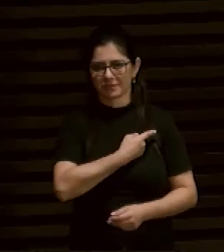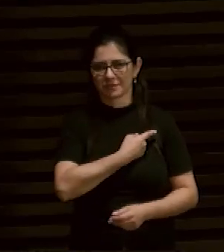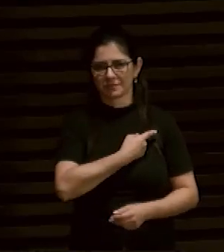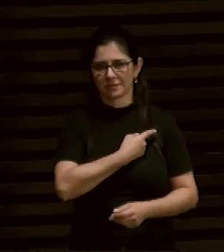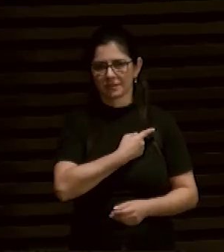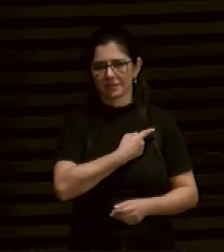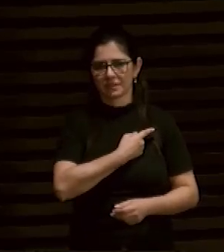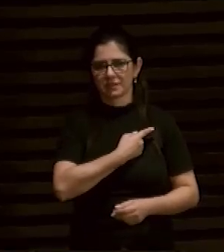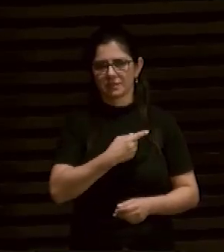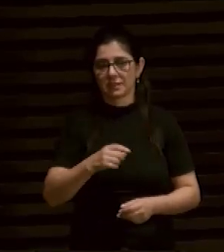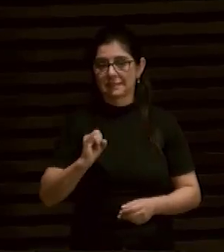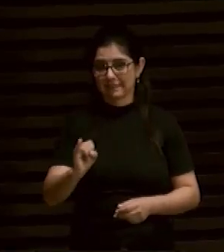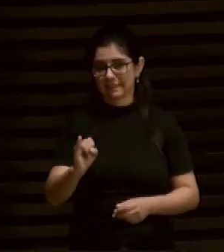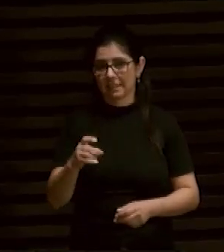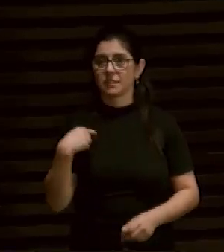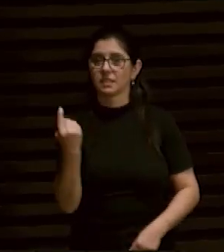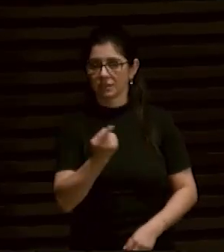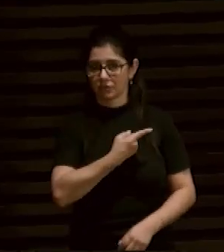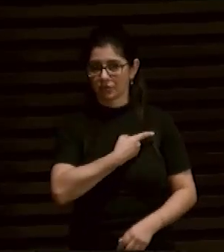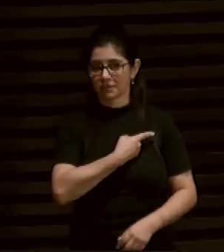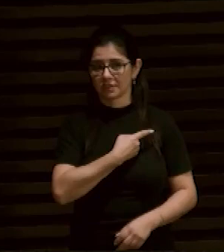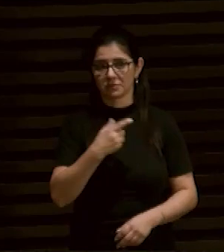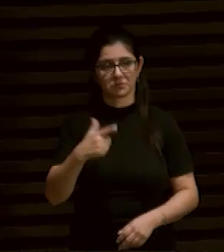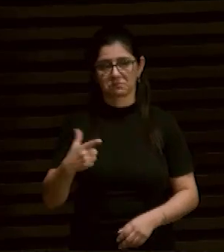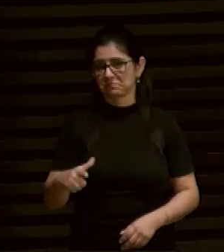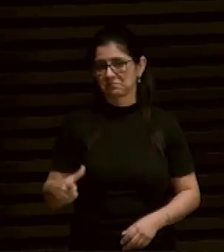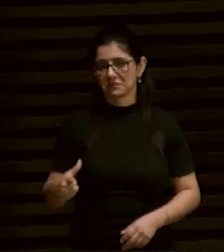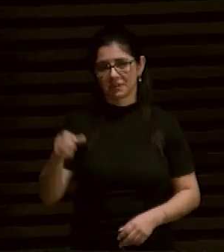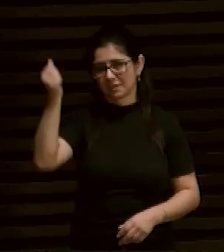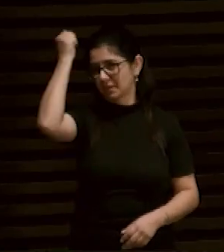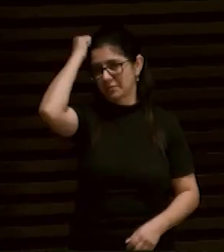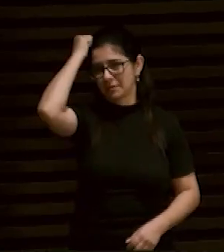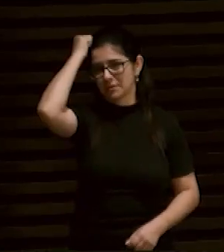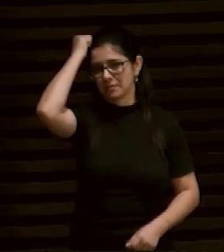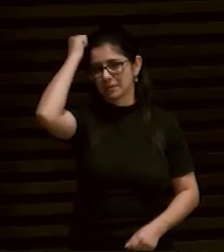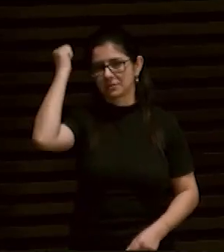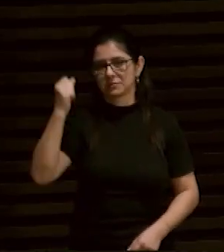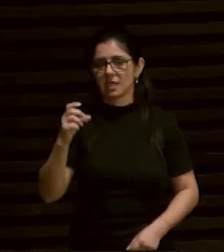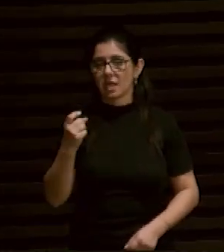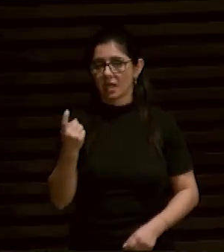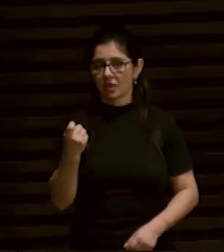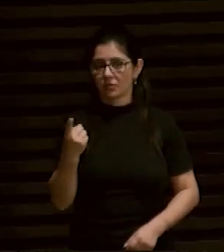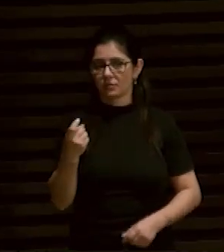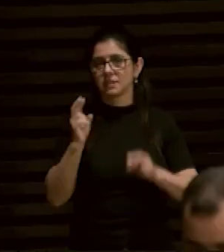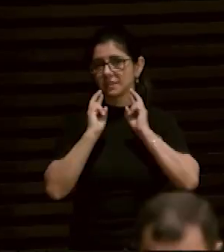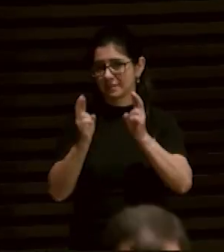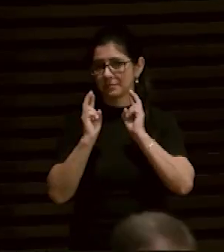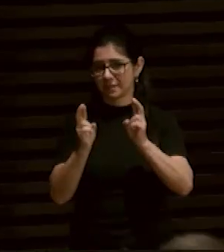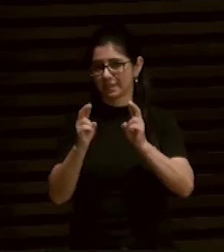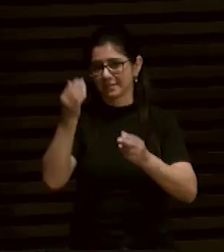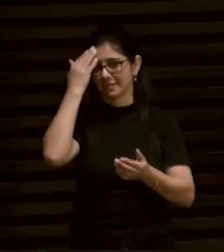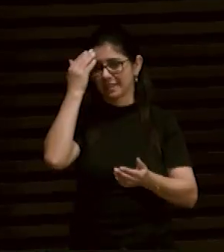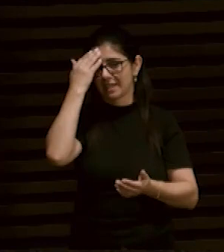perante uma impossibilidade, que é o arrependimento, a única esperança que nós temos de nos arrependermos de verdade é